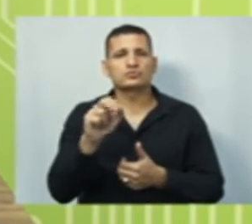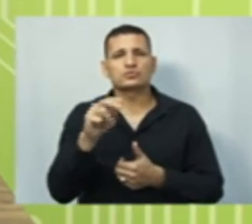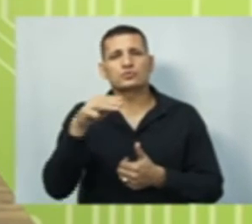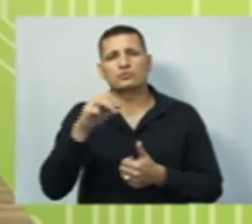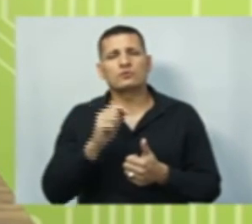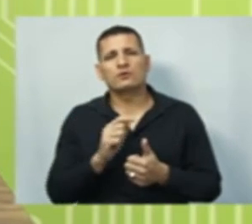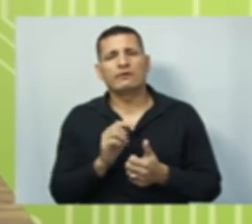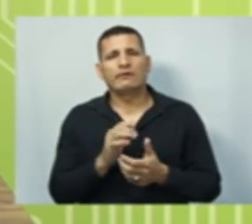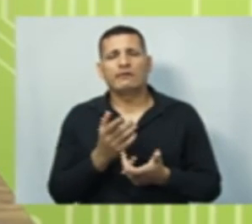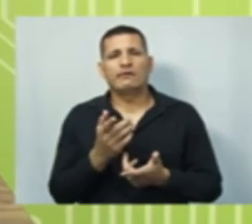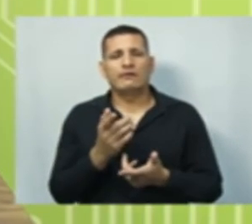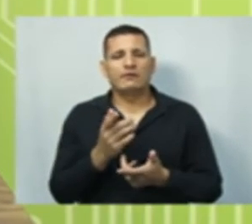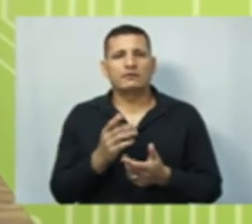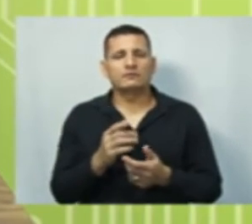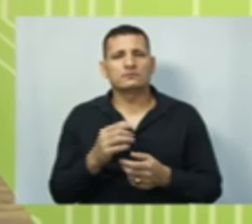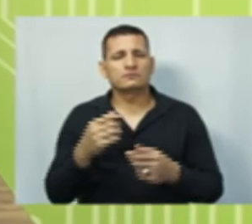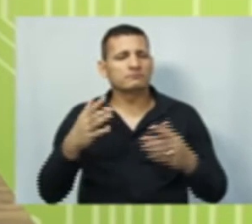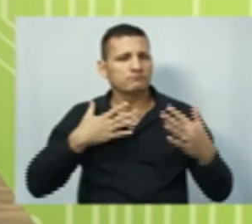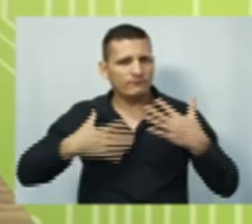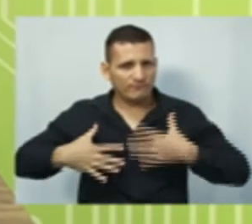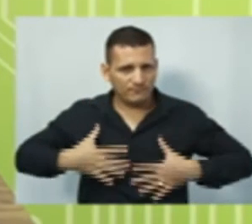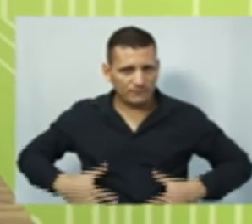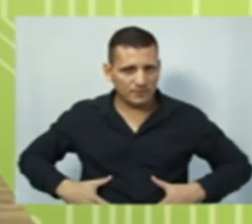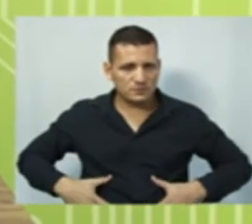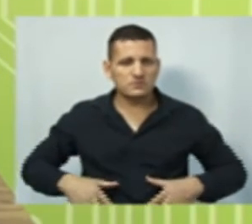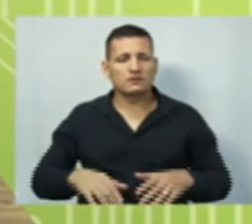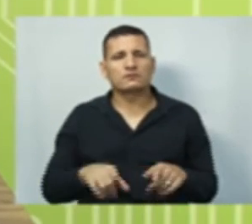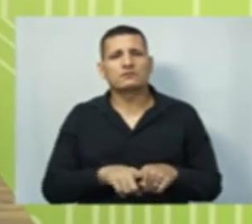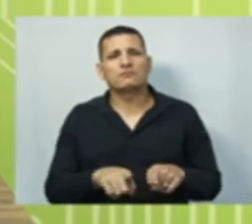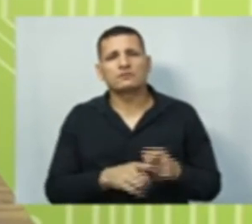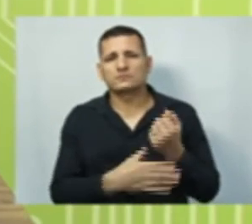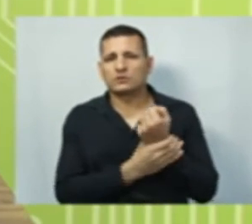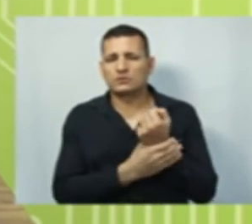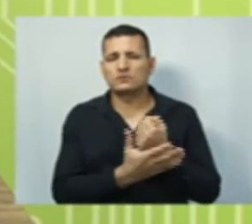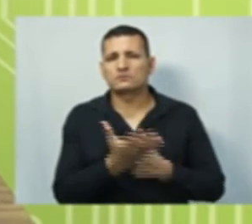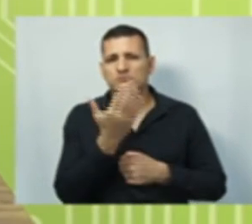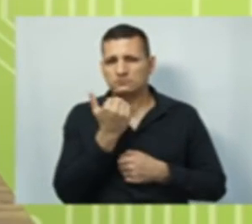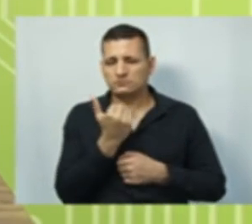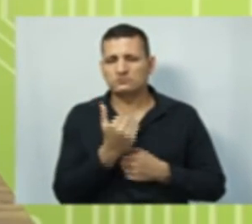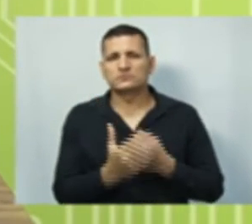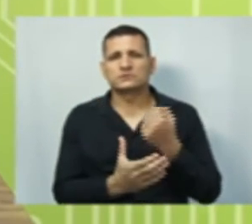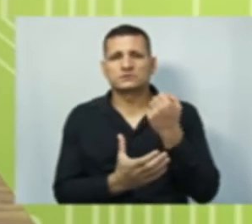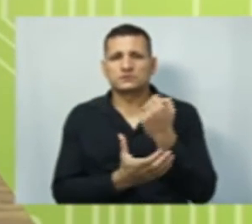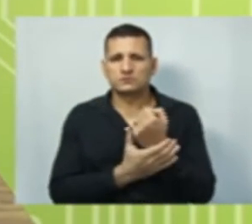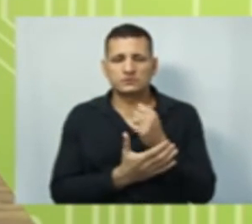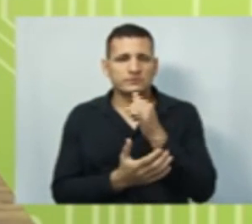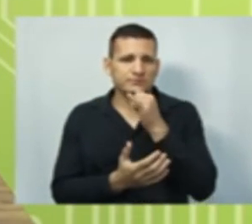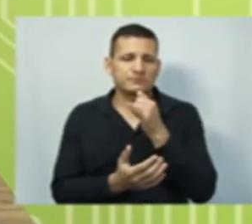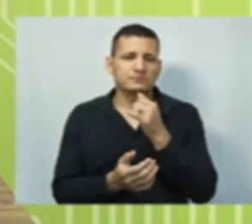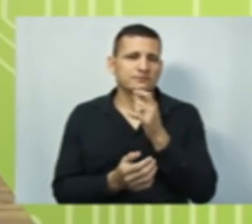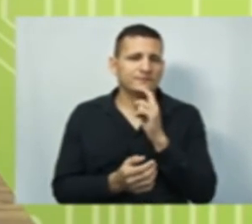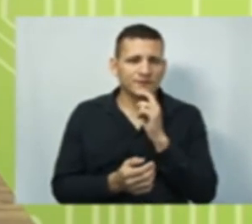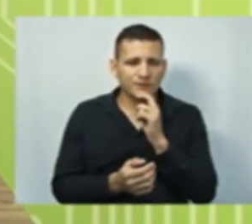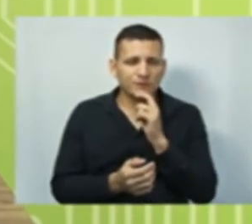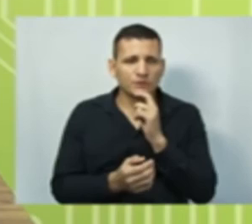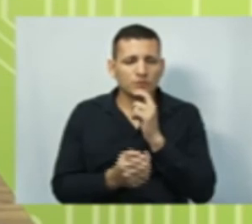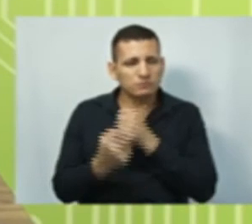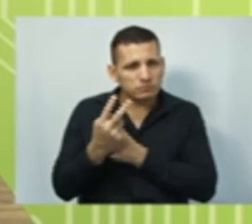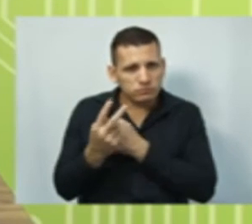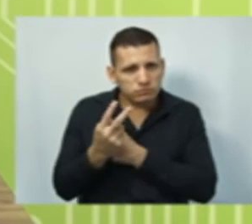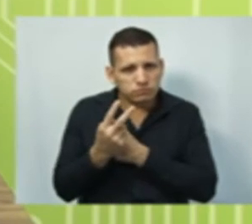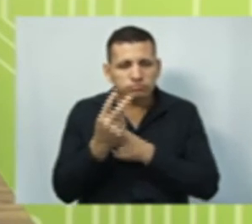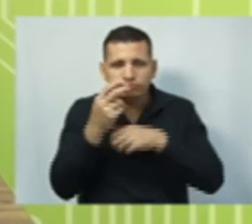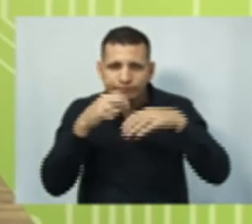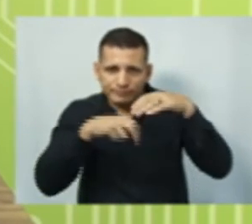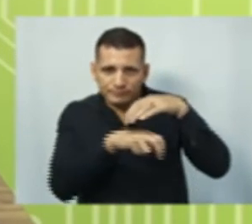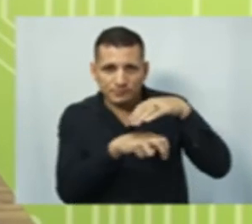sua segurança. Segurança física, segurança alimentar, segurança do seu corpo, por exemplo, questão de frio, de proteção, de abrigo.